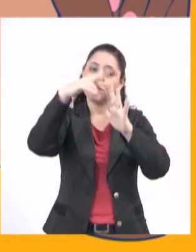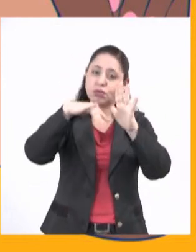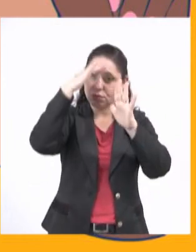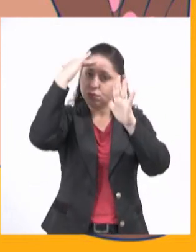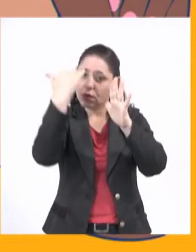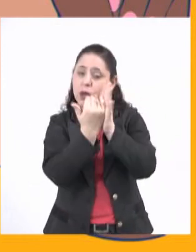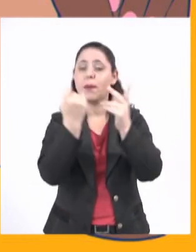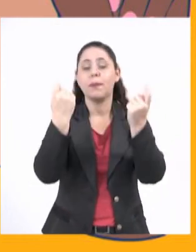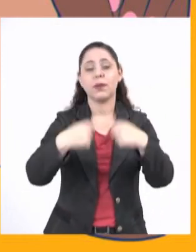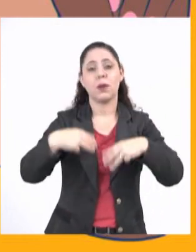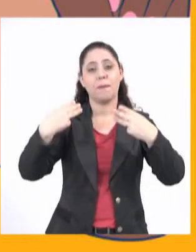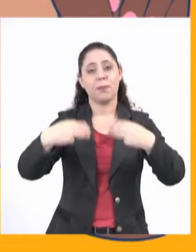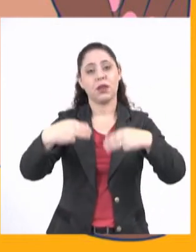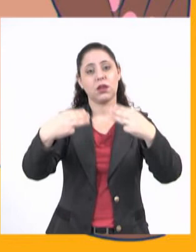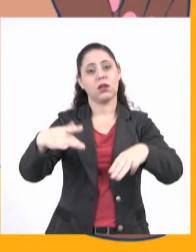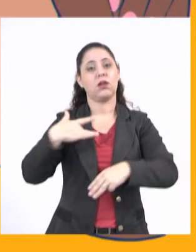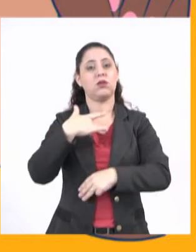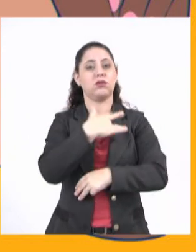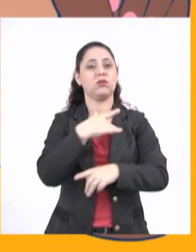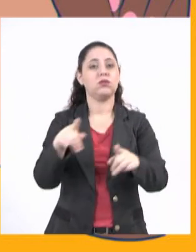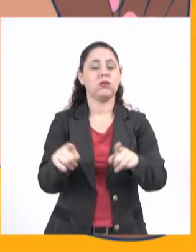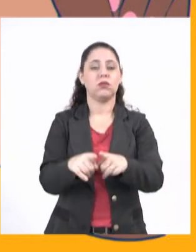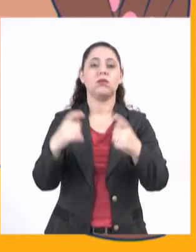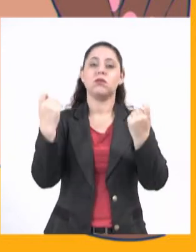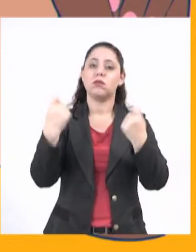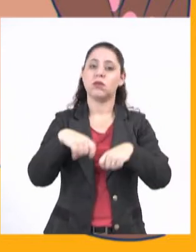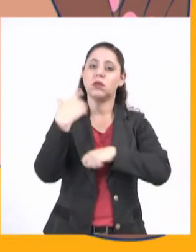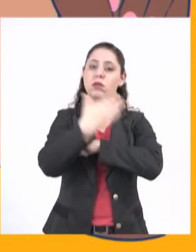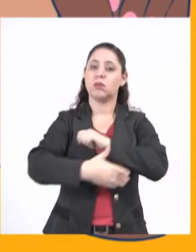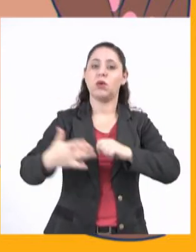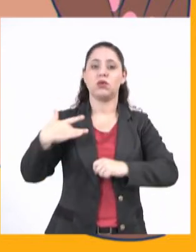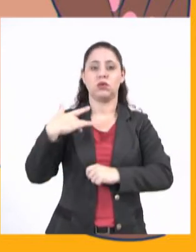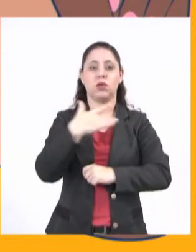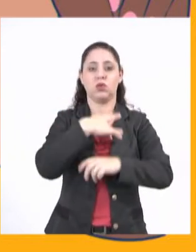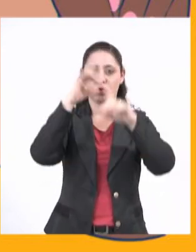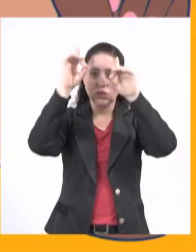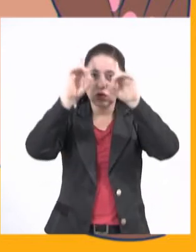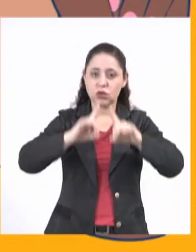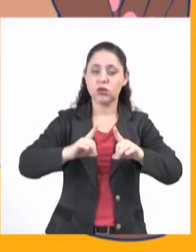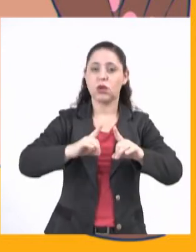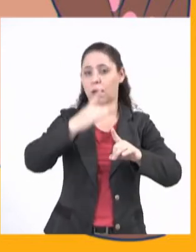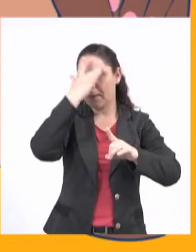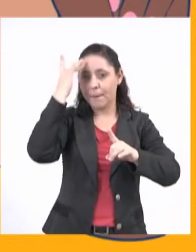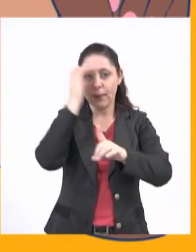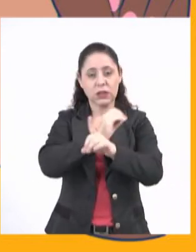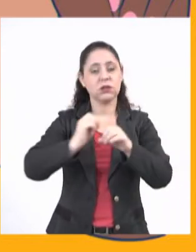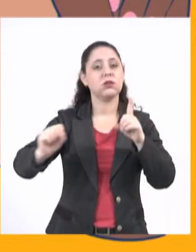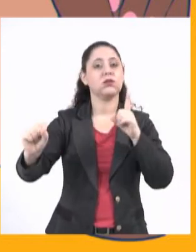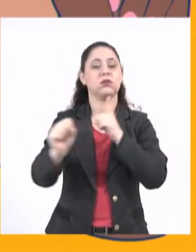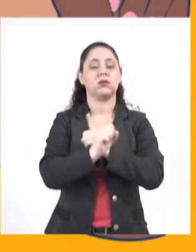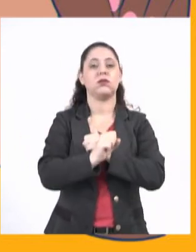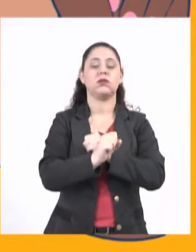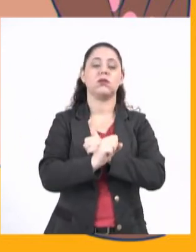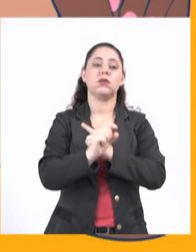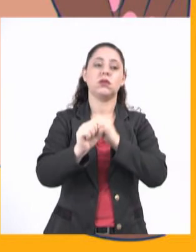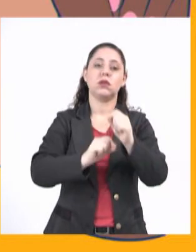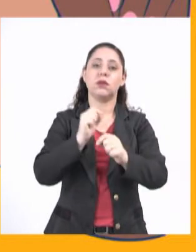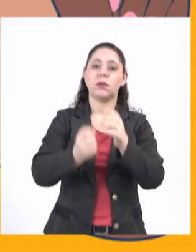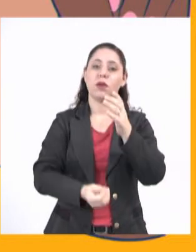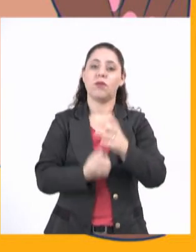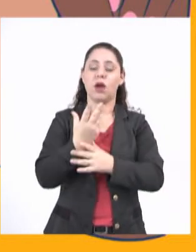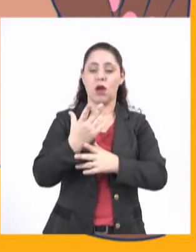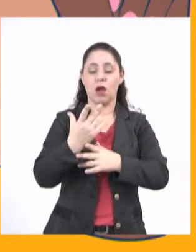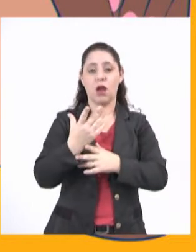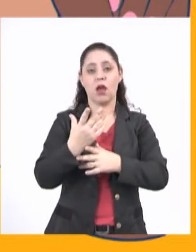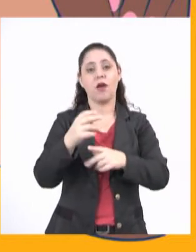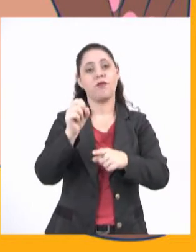do Ministério da Saúde. A gente precisa proteger a saúde e a dignidade dos nossos cidadãos, precisa gerar emprego através